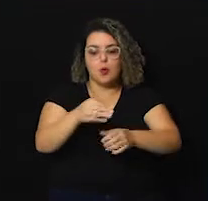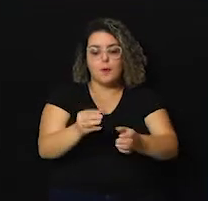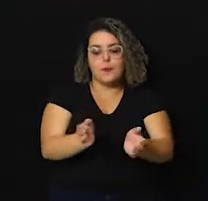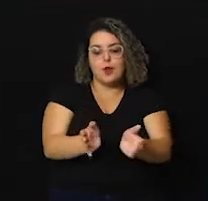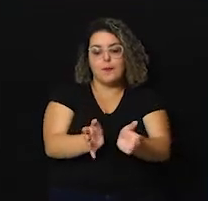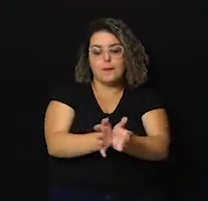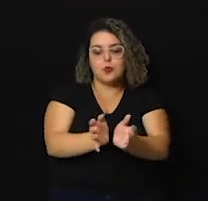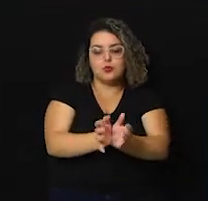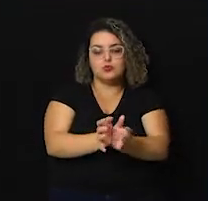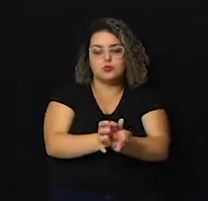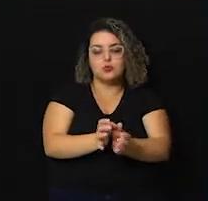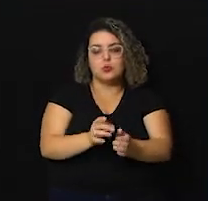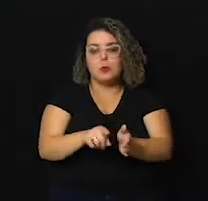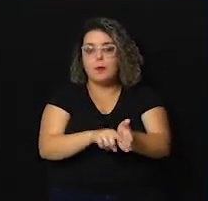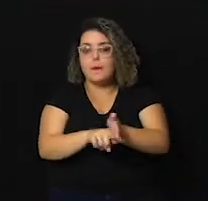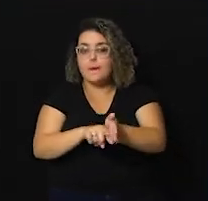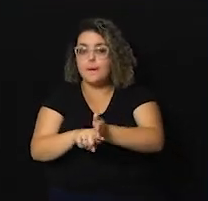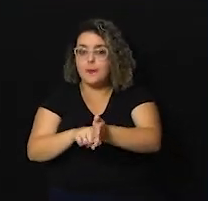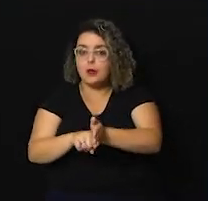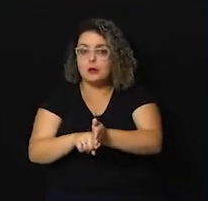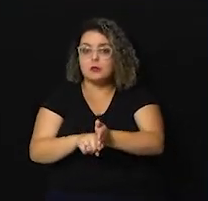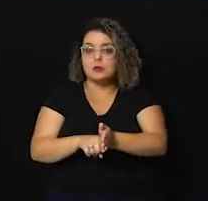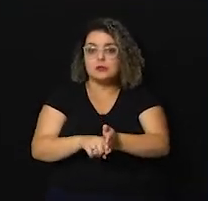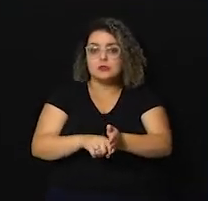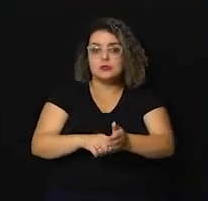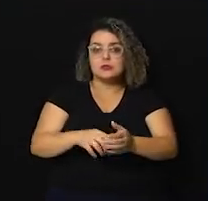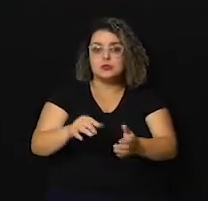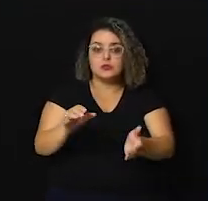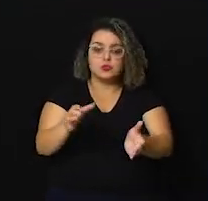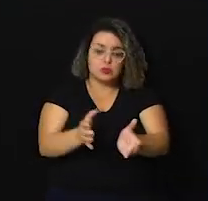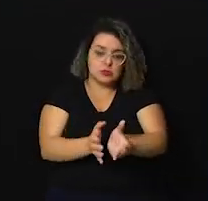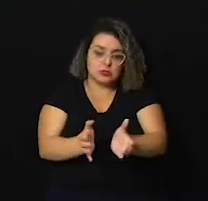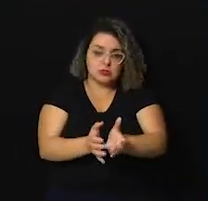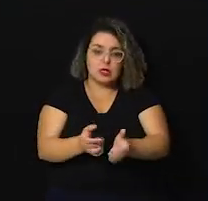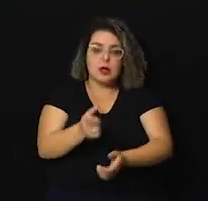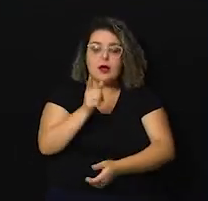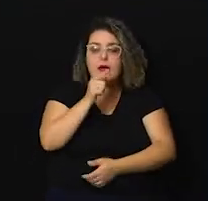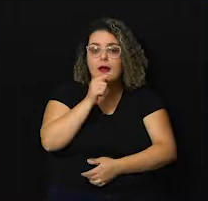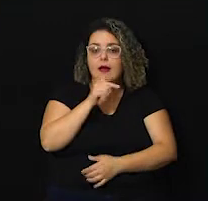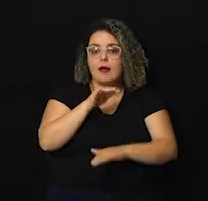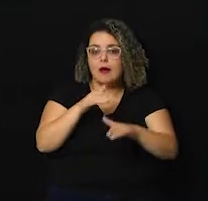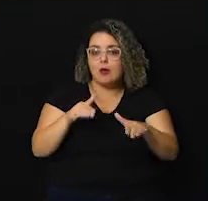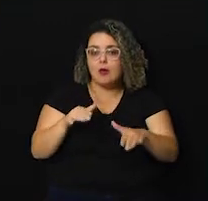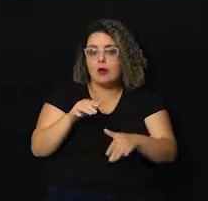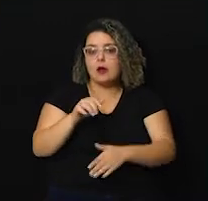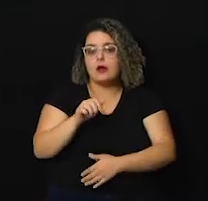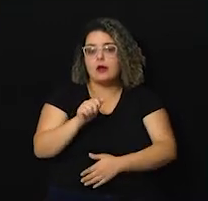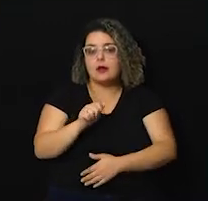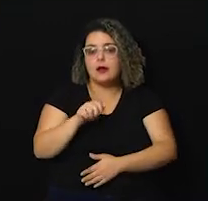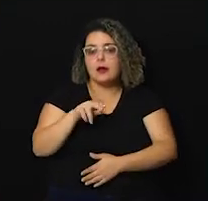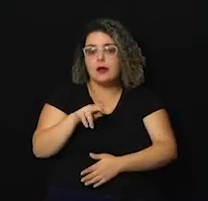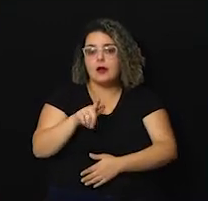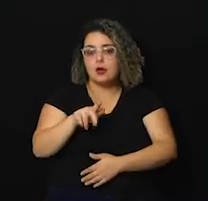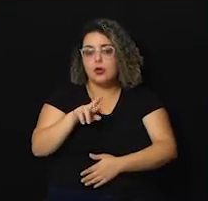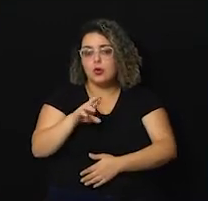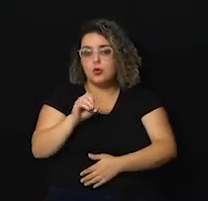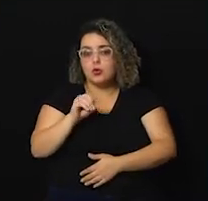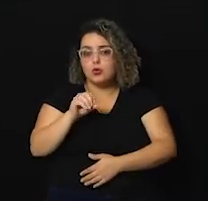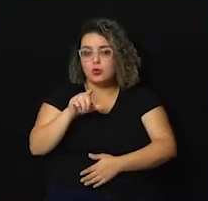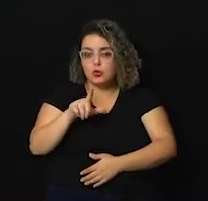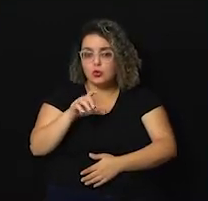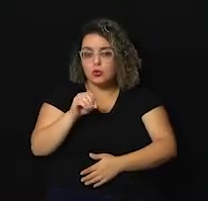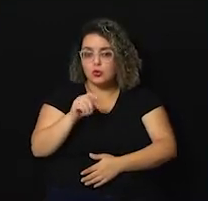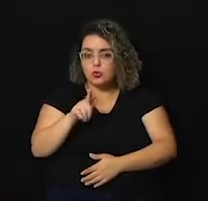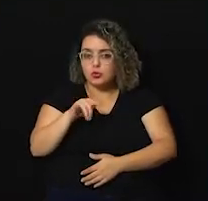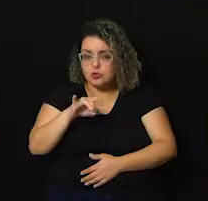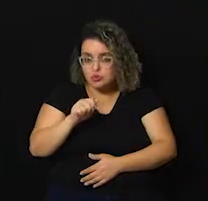pesquisa honorário junto ao Centro de Resiliência, Água e Agroecologia da Universidade do Reino